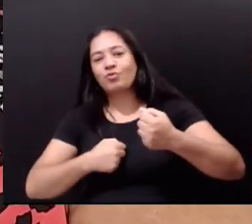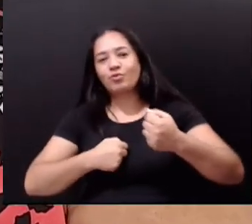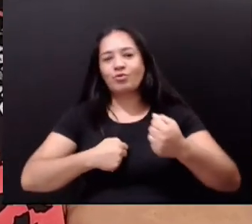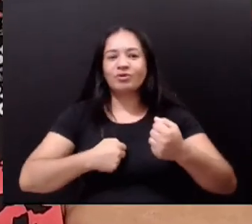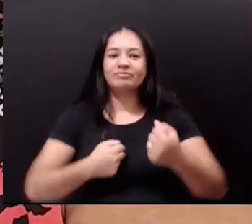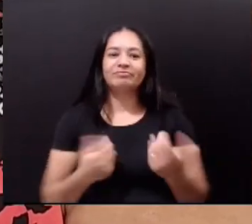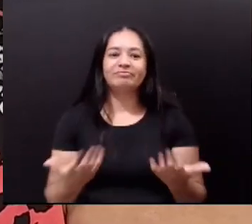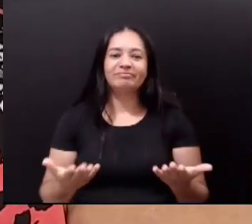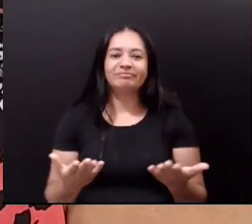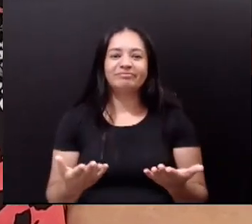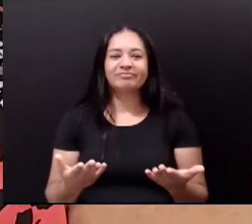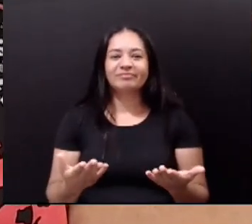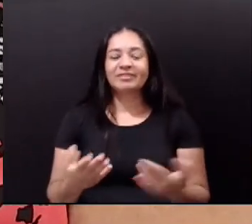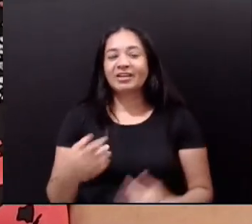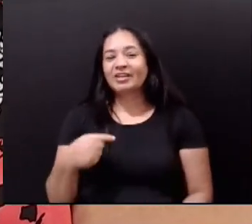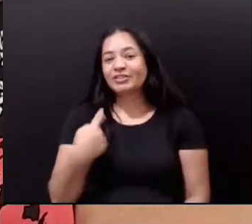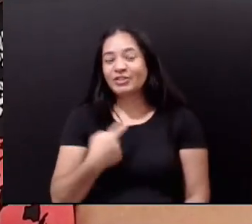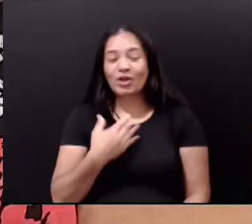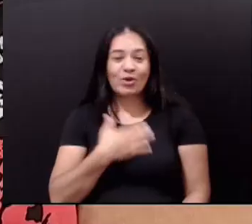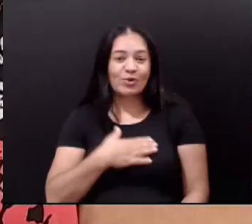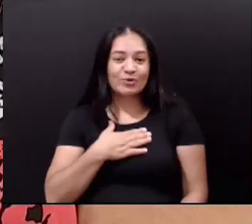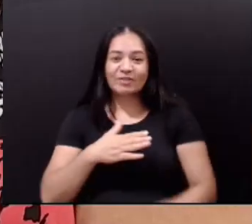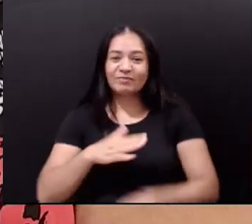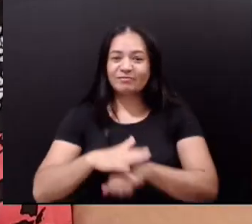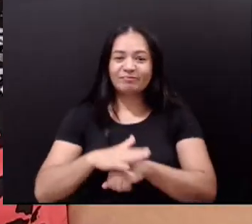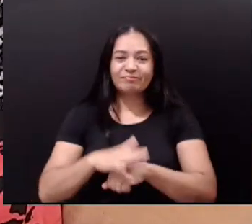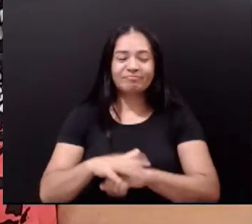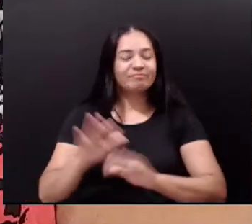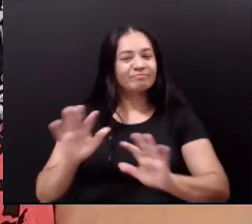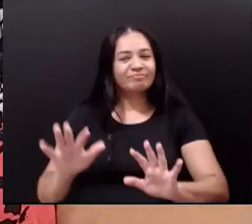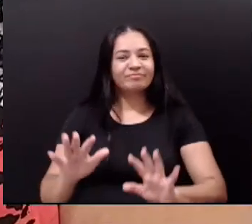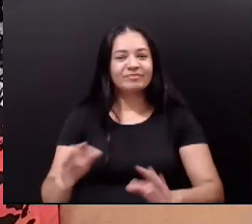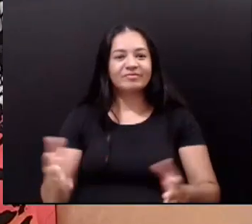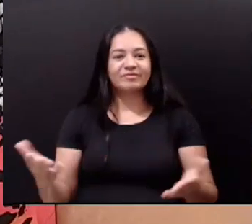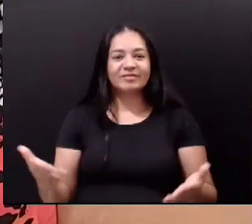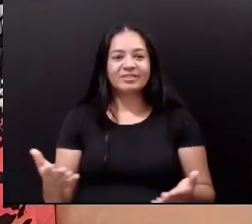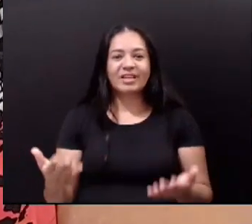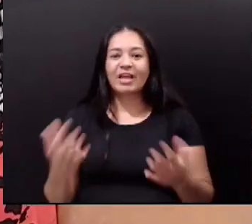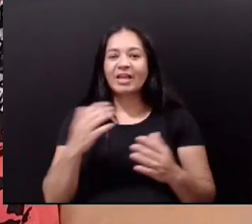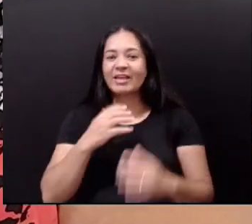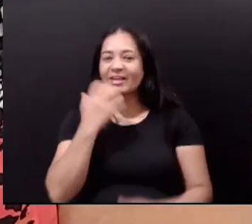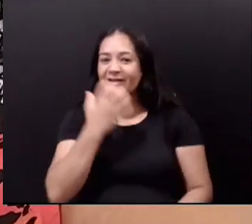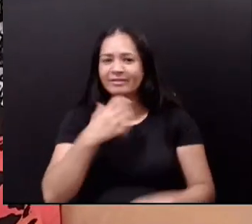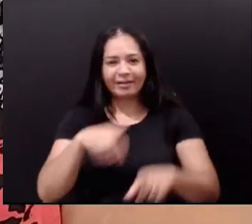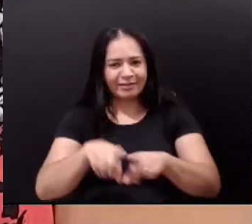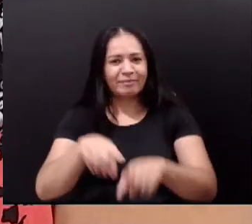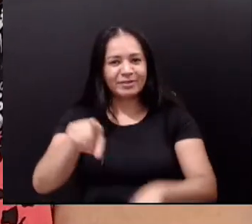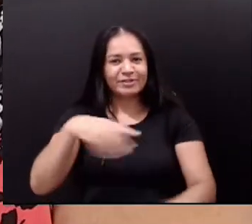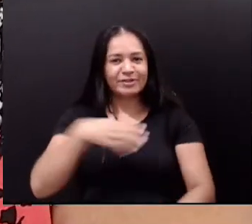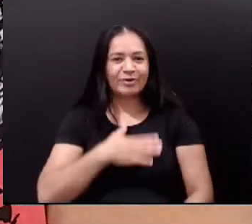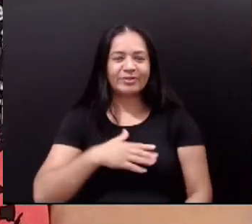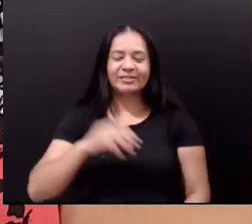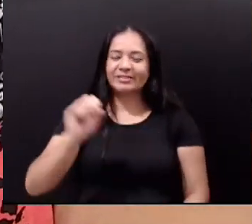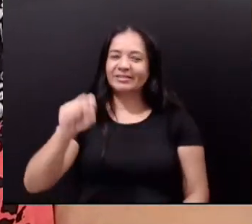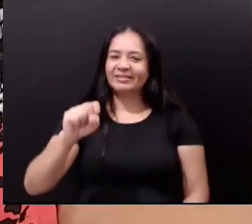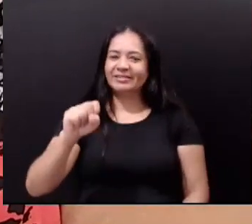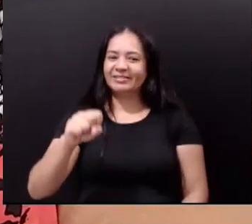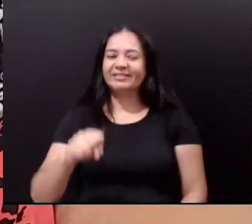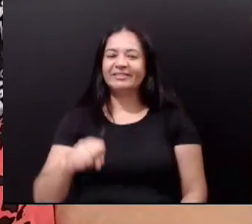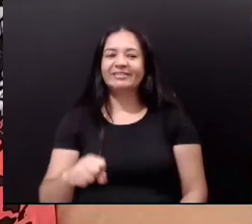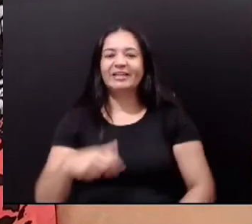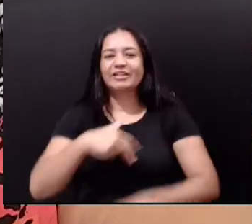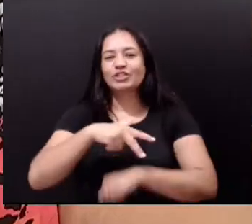gente gostava de fazer. Quem gosta de dançar, gosta de cantar também, né? Eu gosto de dançar, cantar,